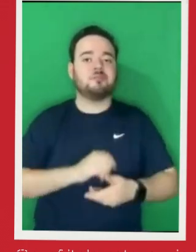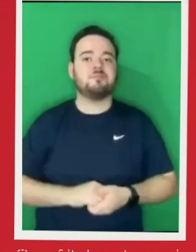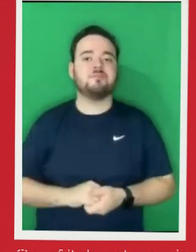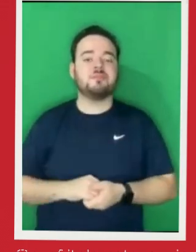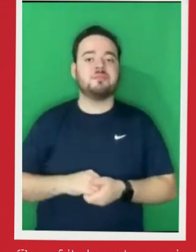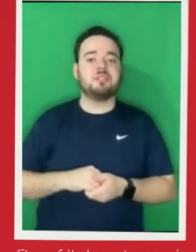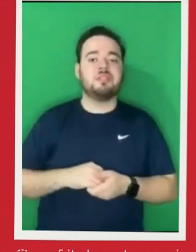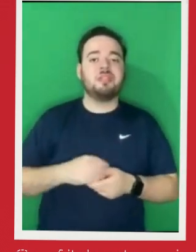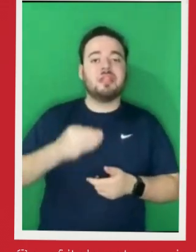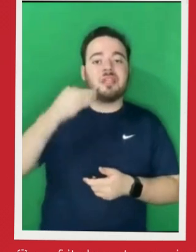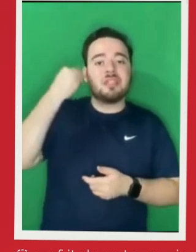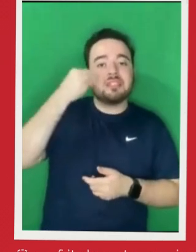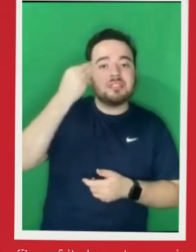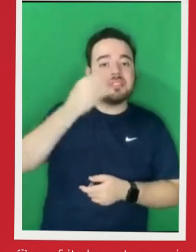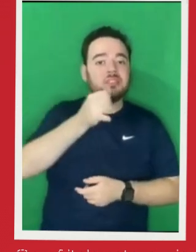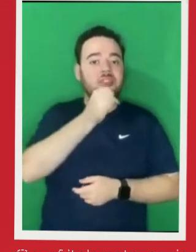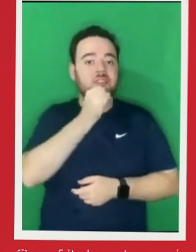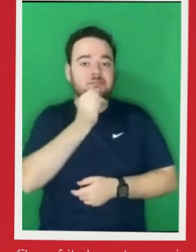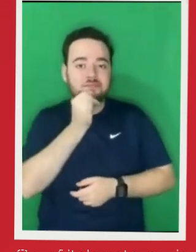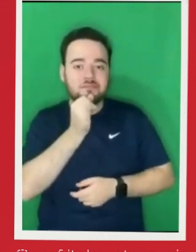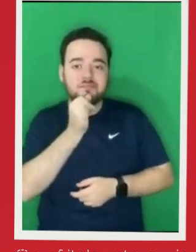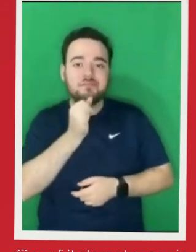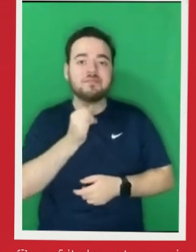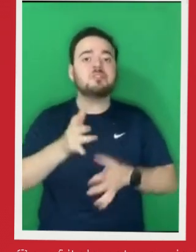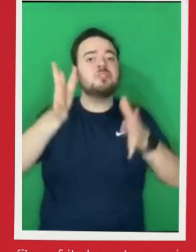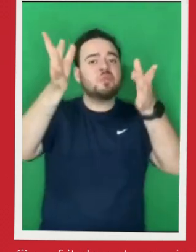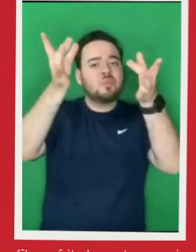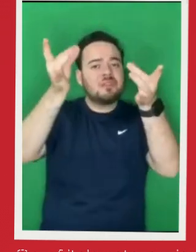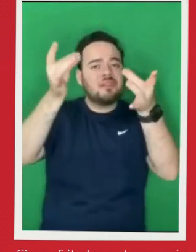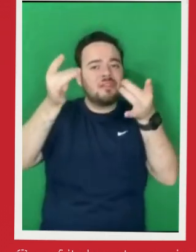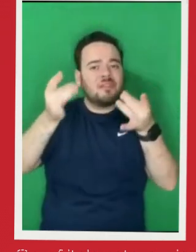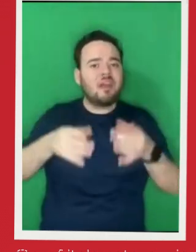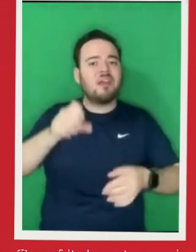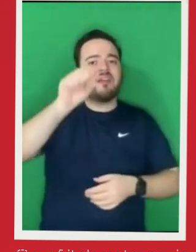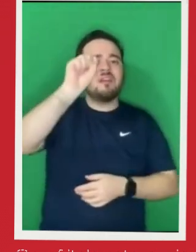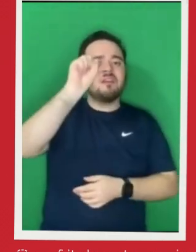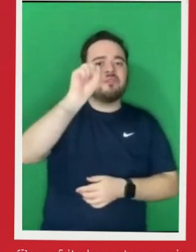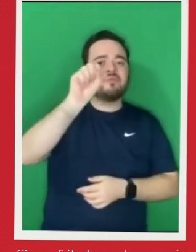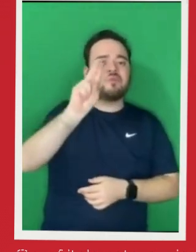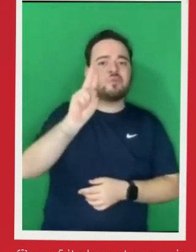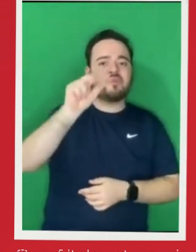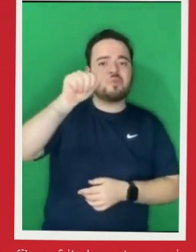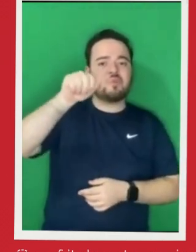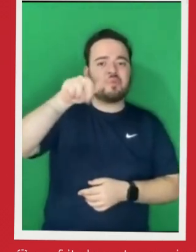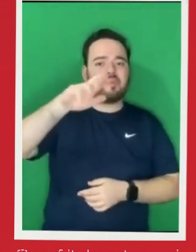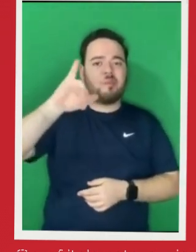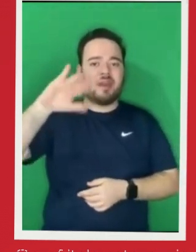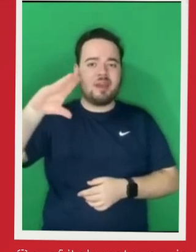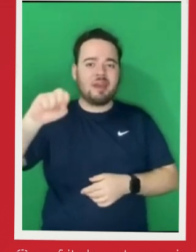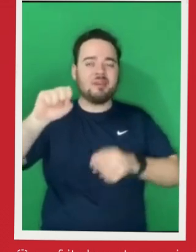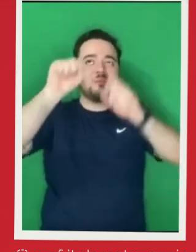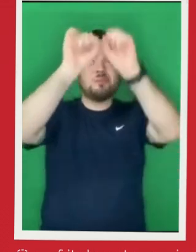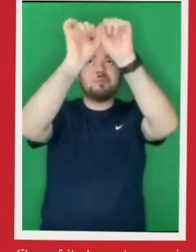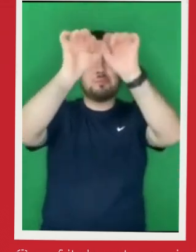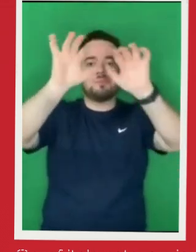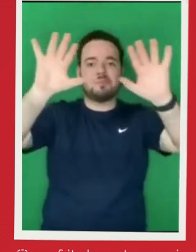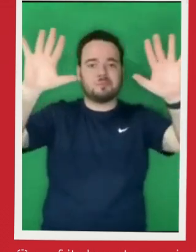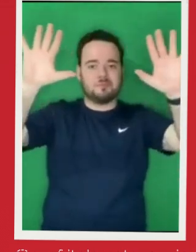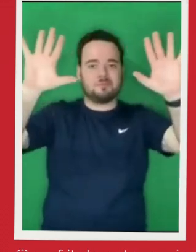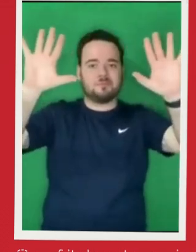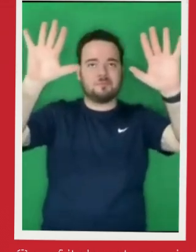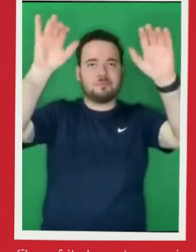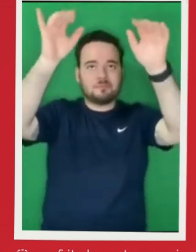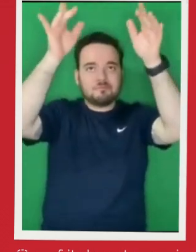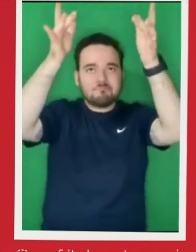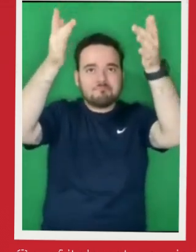encontro, explorar exemplos. Eu ia fazendo um sumário expandido. Esse sumário